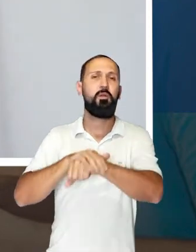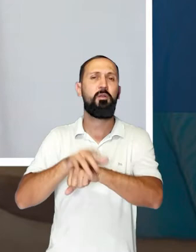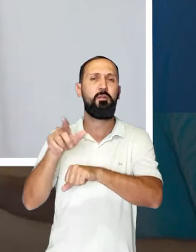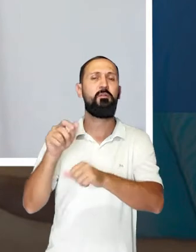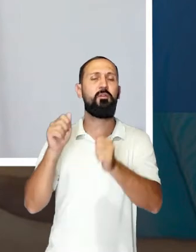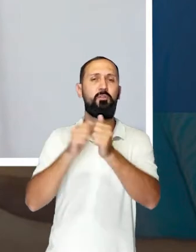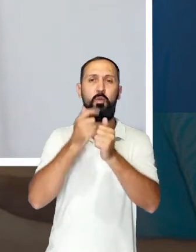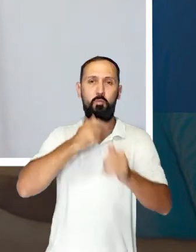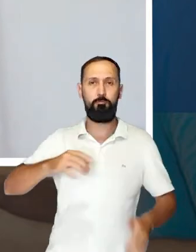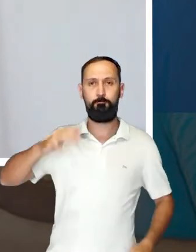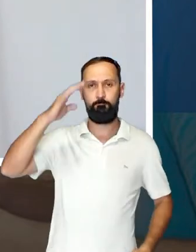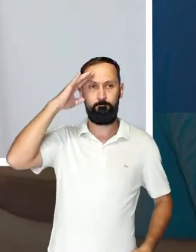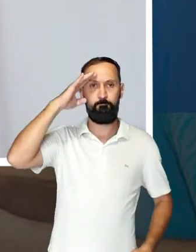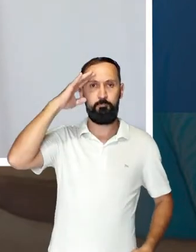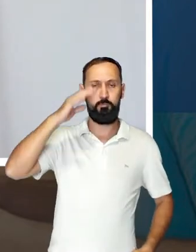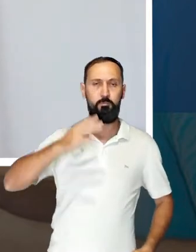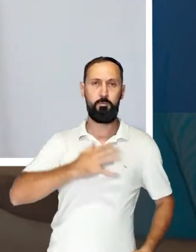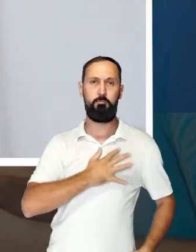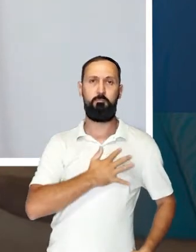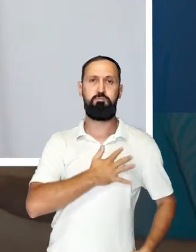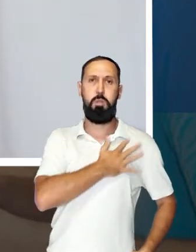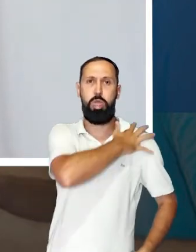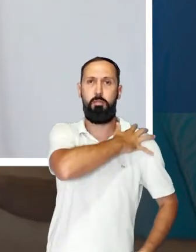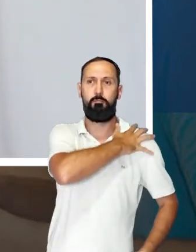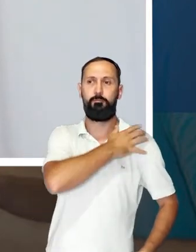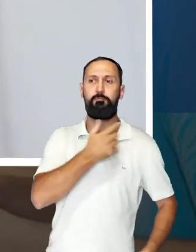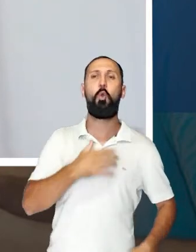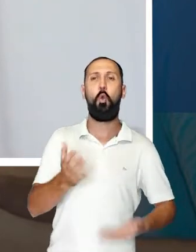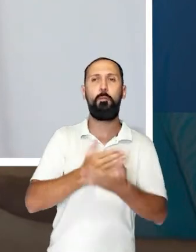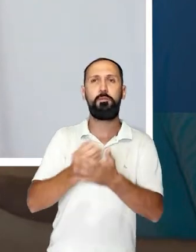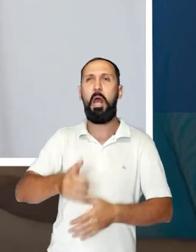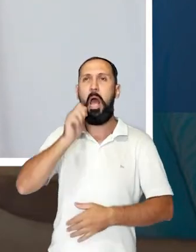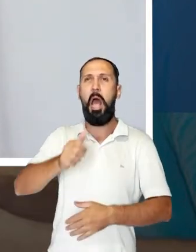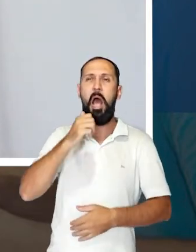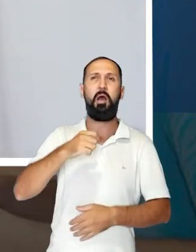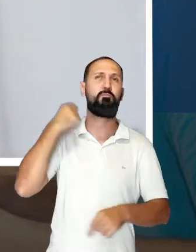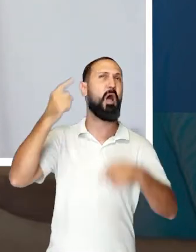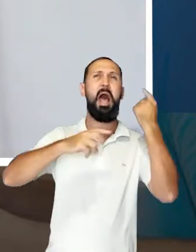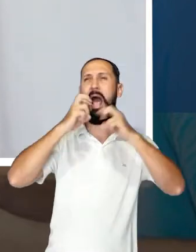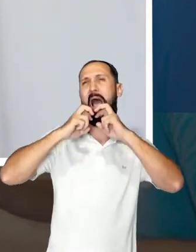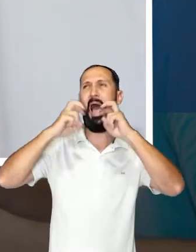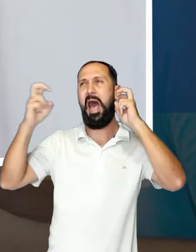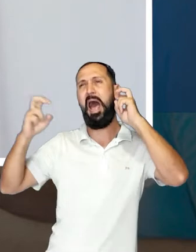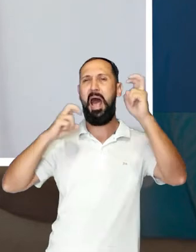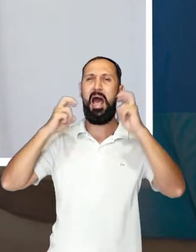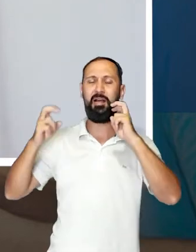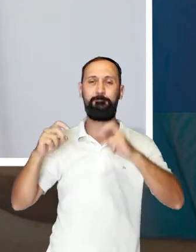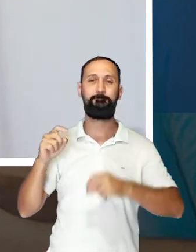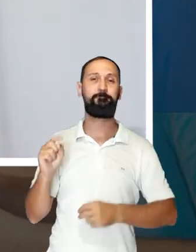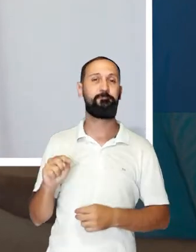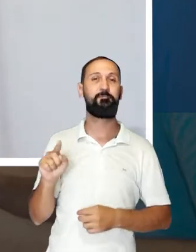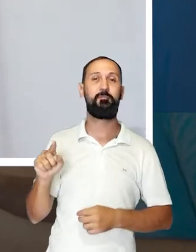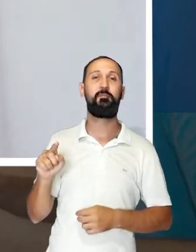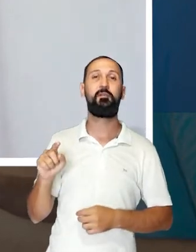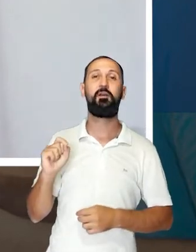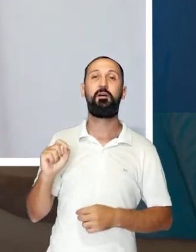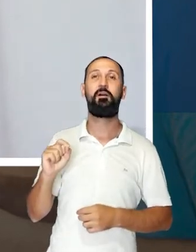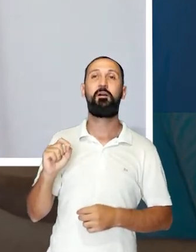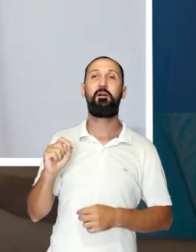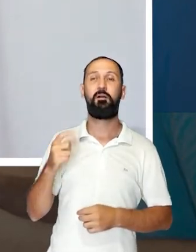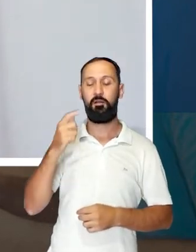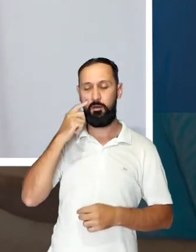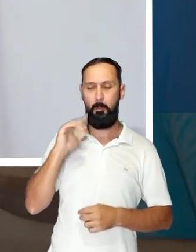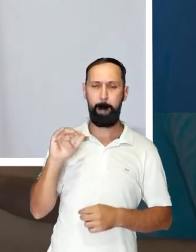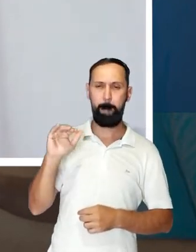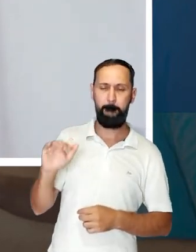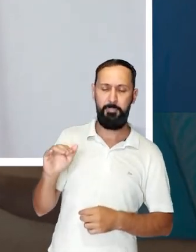noite, estava com um general, que depois de várias doses de absinto, começou a gritar feito louco. O cão dela era